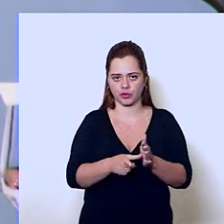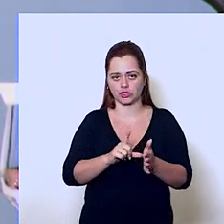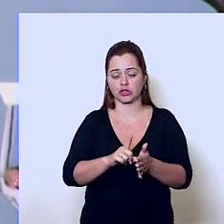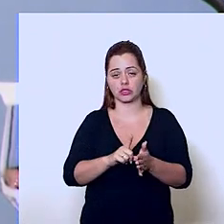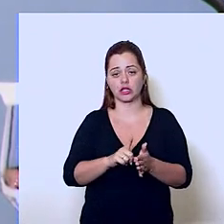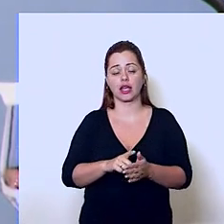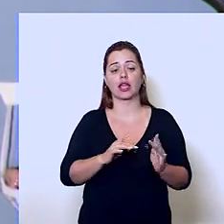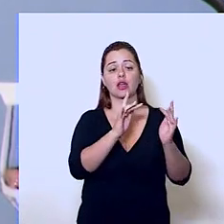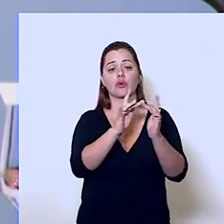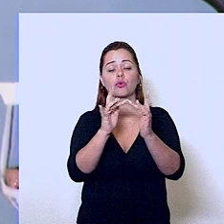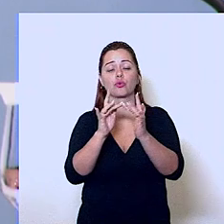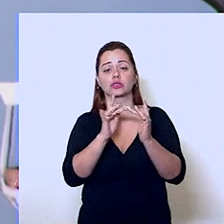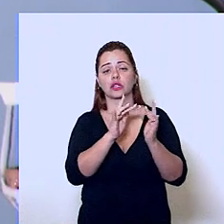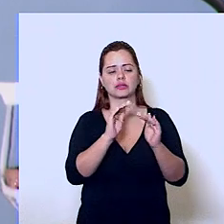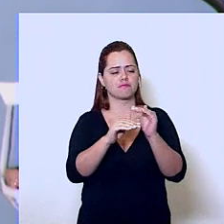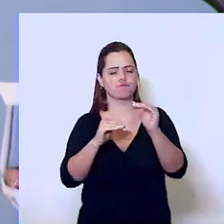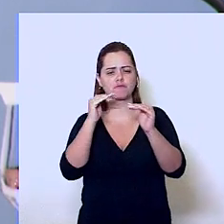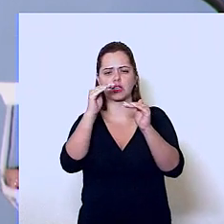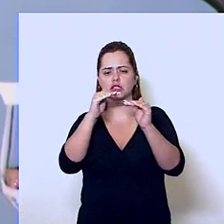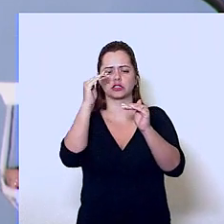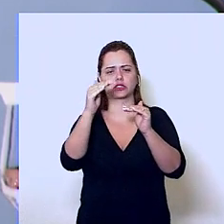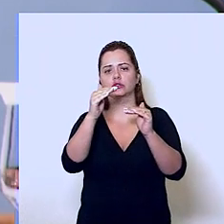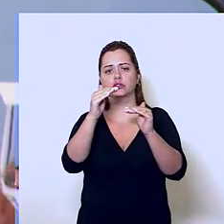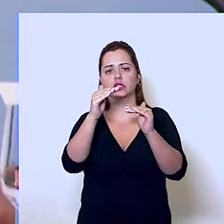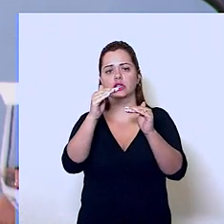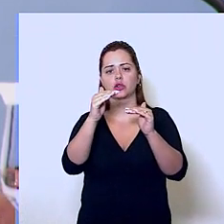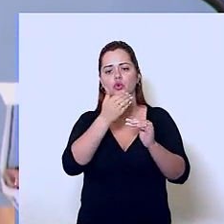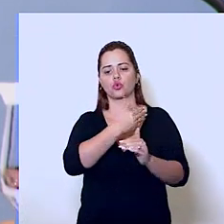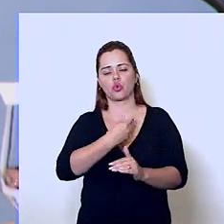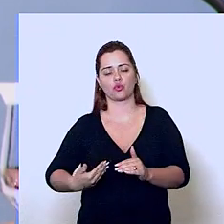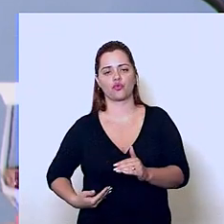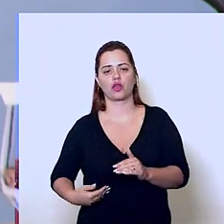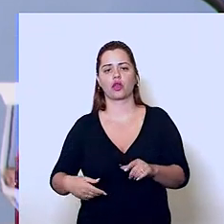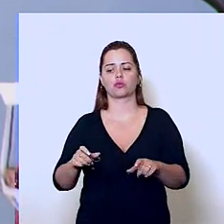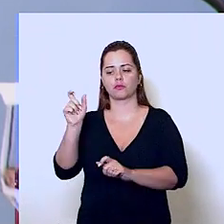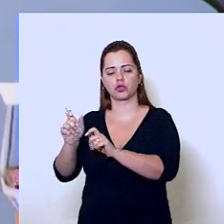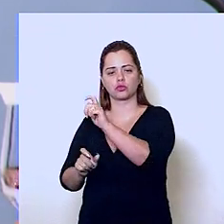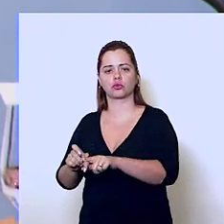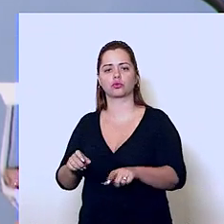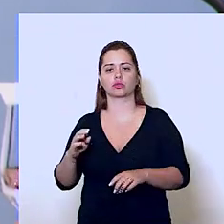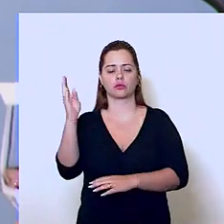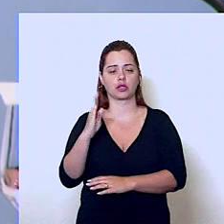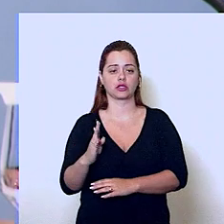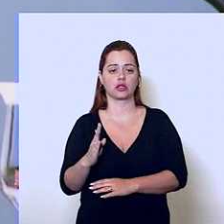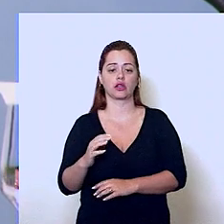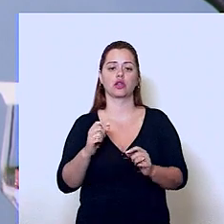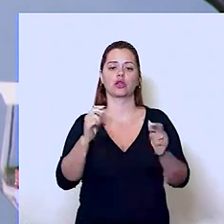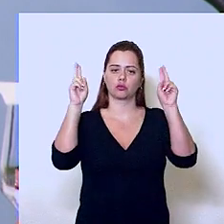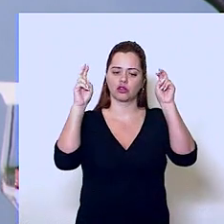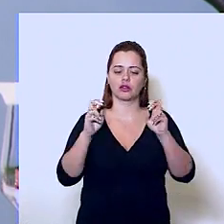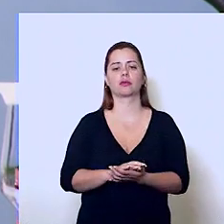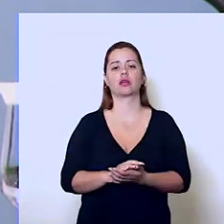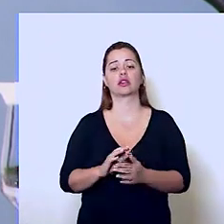mais altas autoridades do governo brasileiro, e o assunto foi resolvido de uma maneira, enfim,